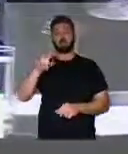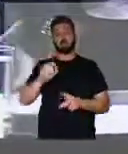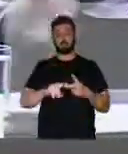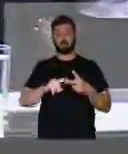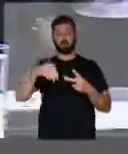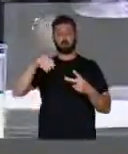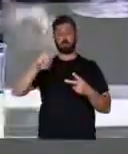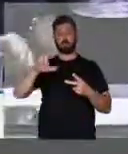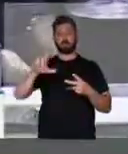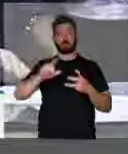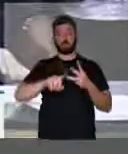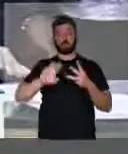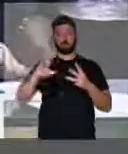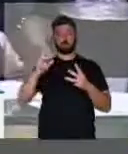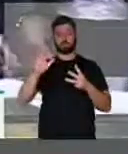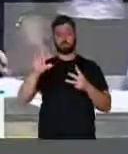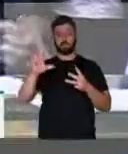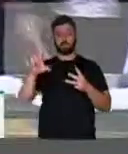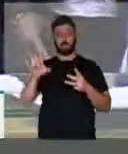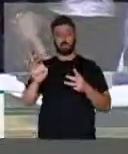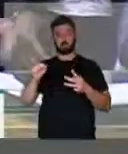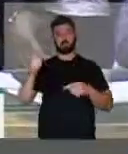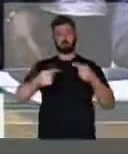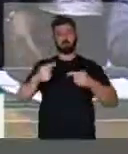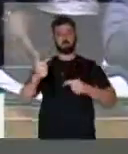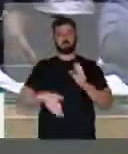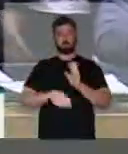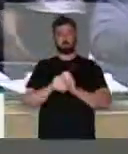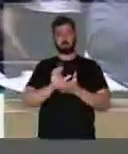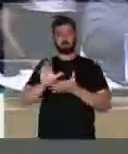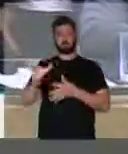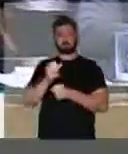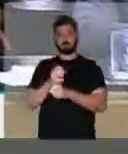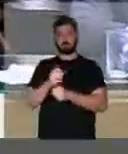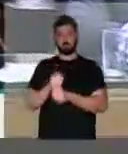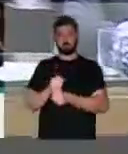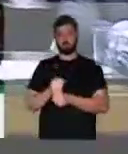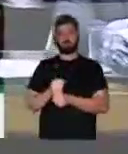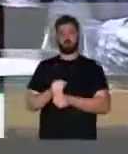Charles, que vieram aqui discutir emendas no orçamento da União,